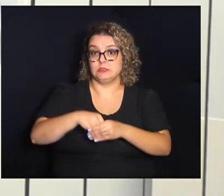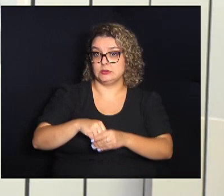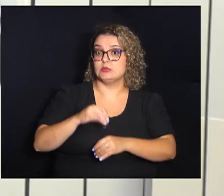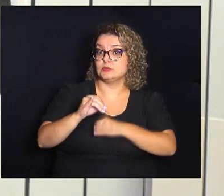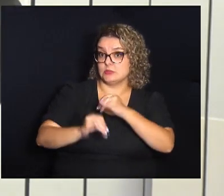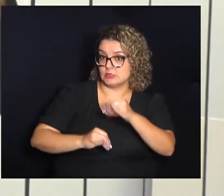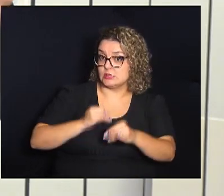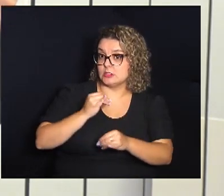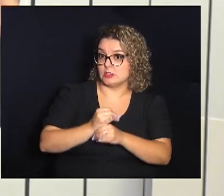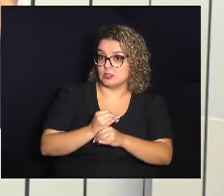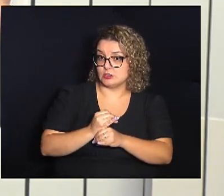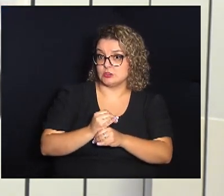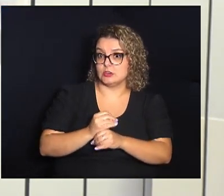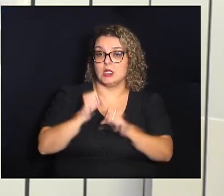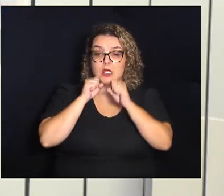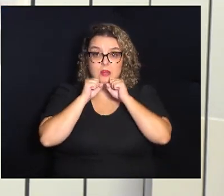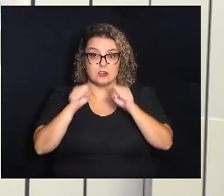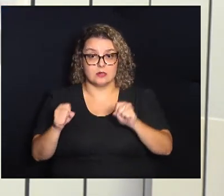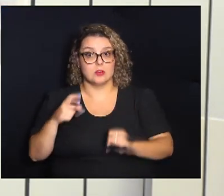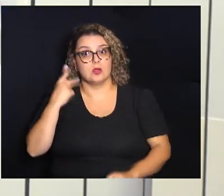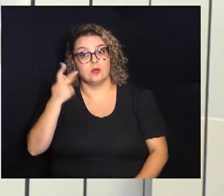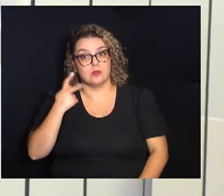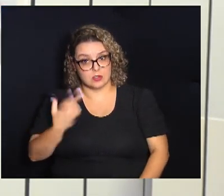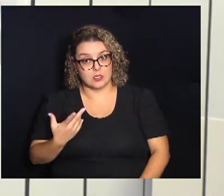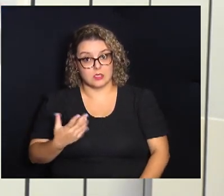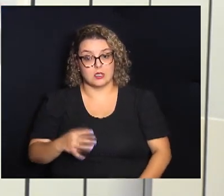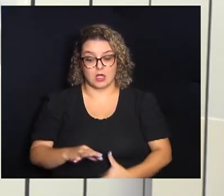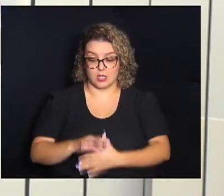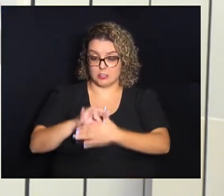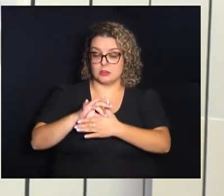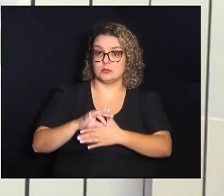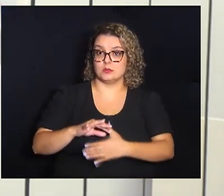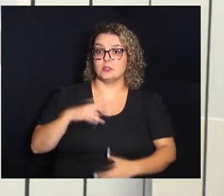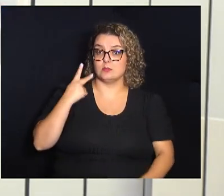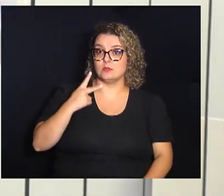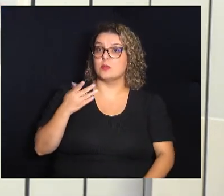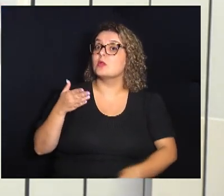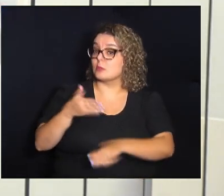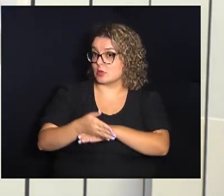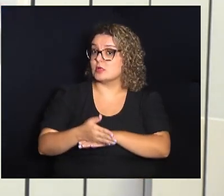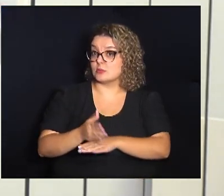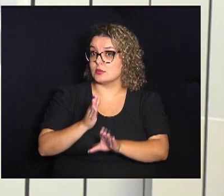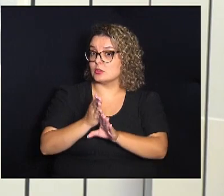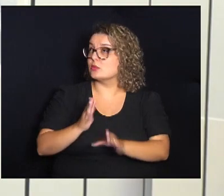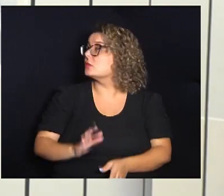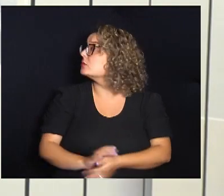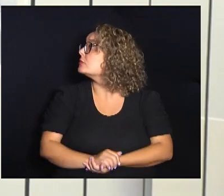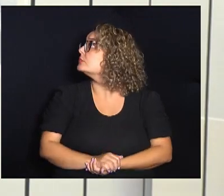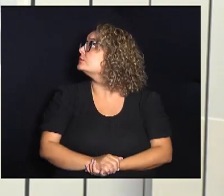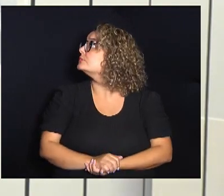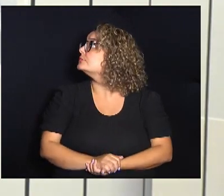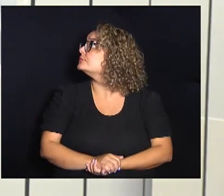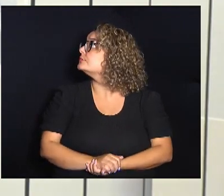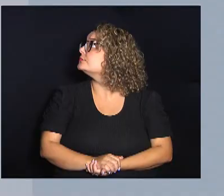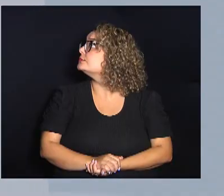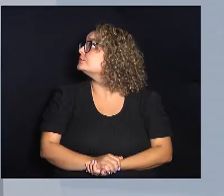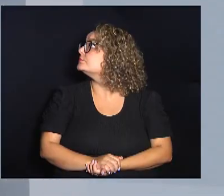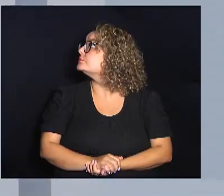internet. Assessores parlamentares e lideranças políticas participaram do encontro.